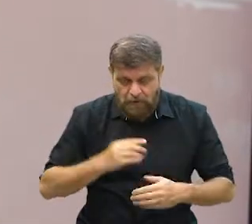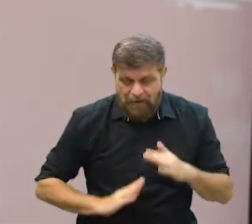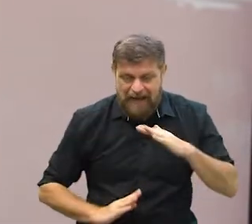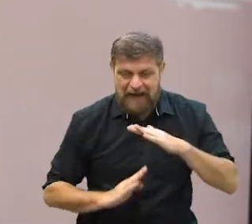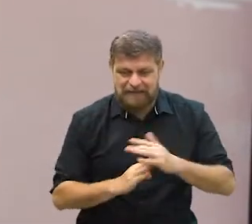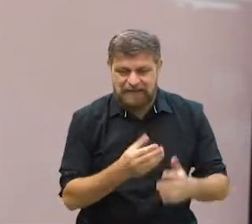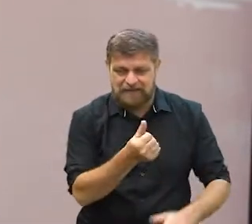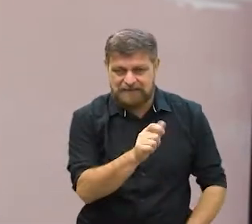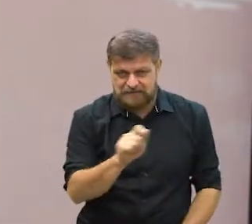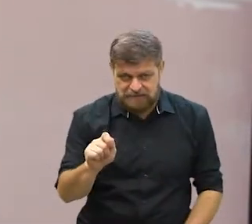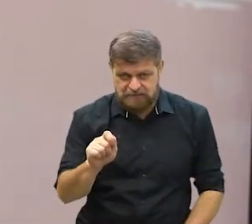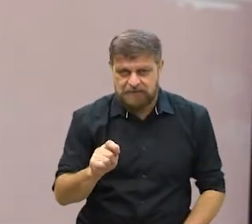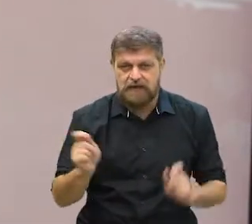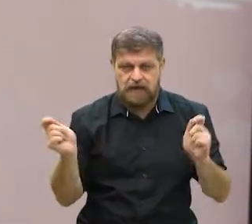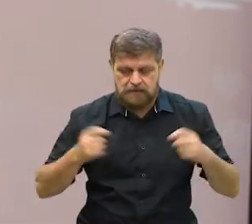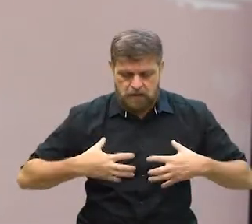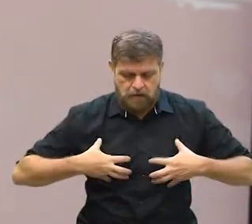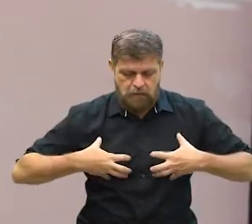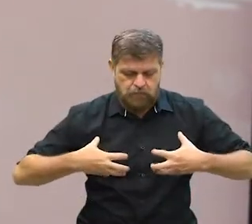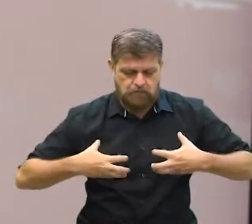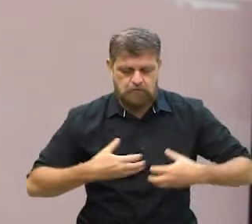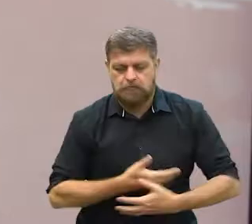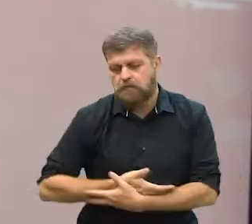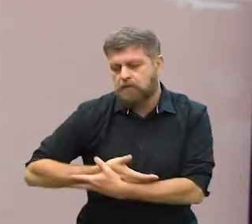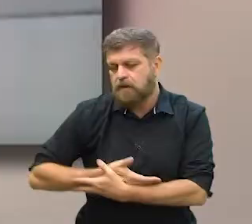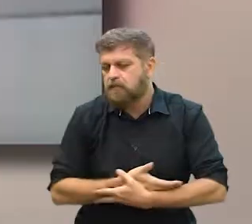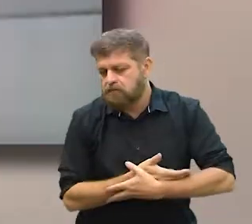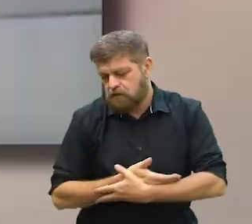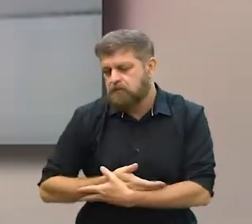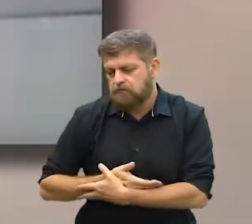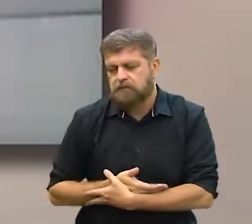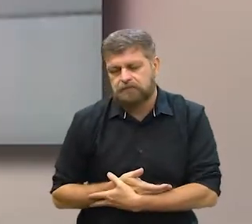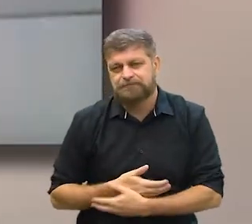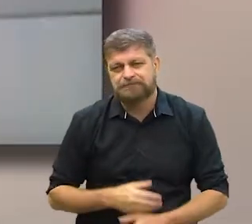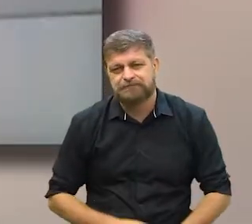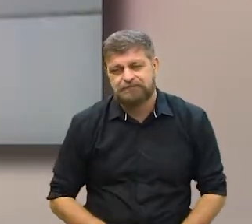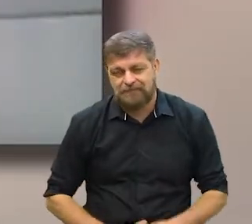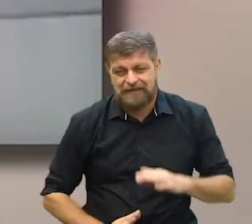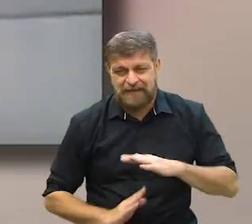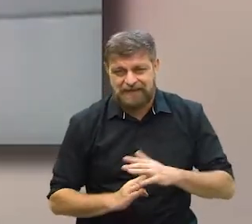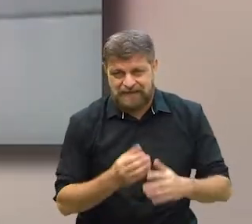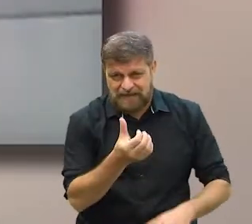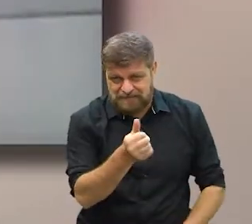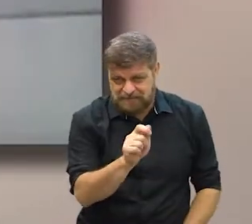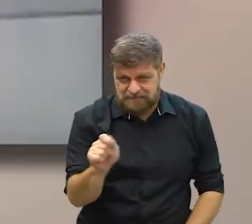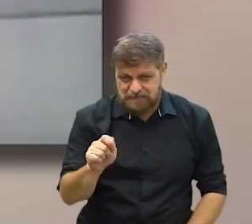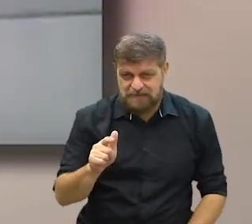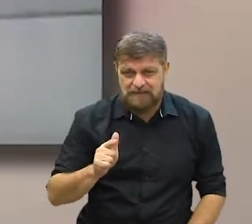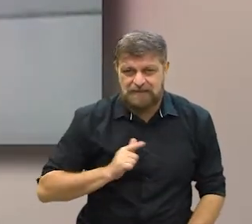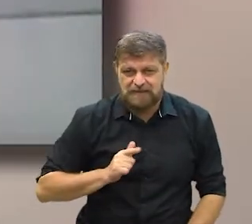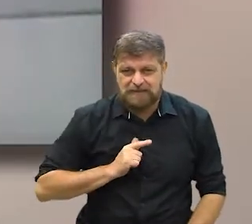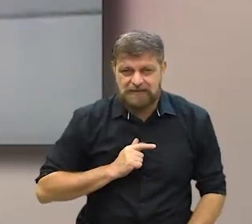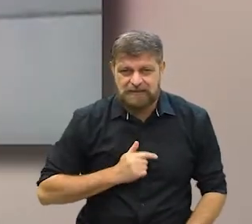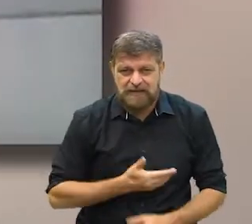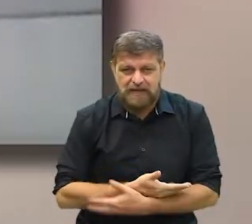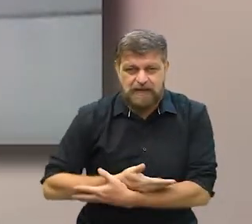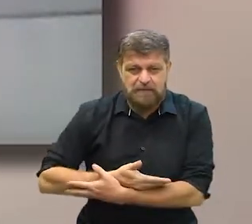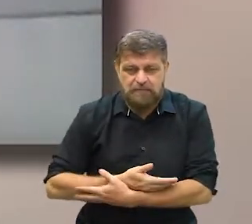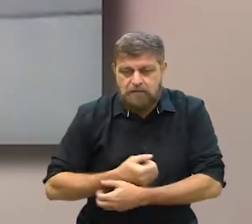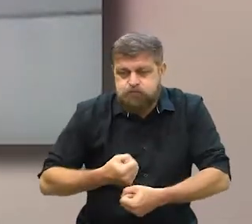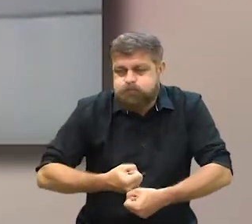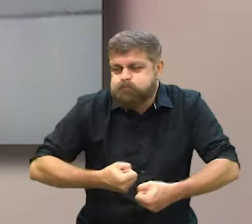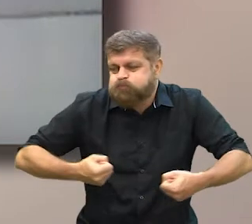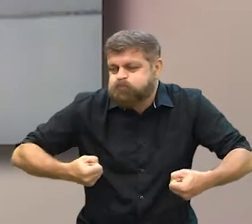mais nada. Se estiver, claro, tudo correndo bem. Sim, sim, sustenta perfeitamente até os 6